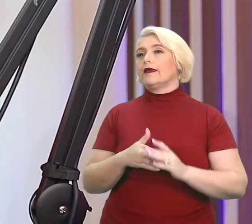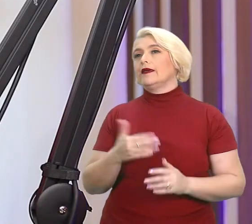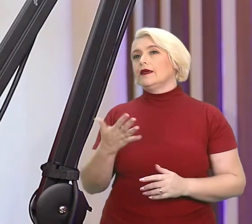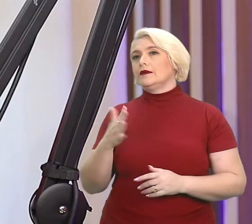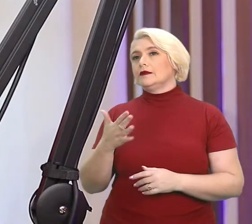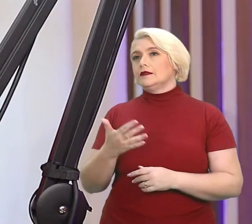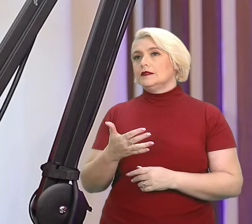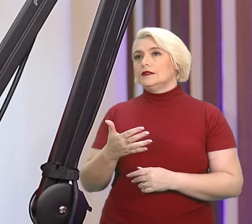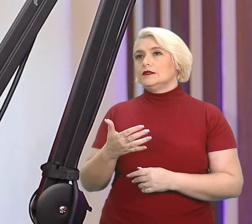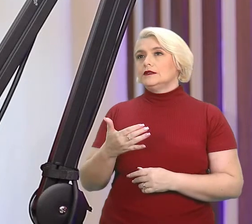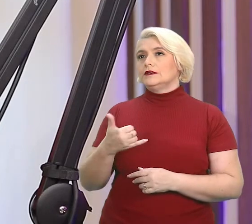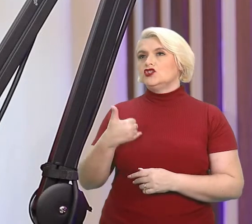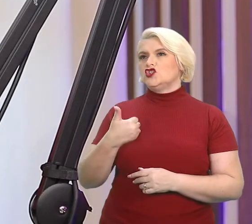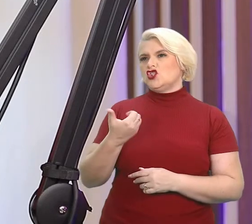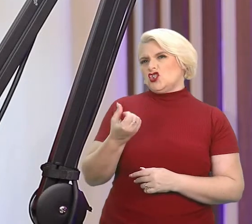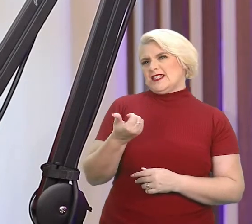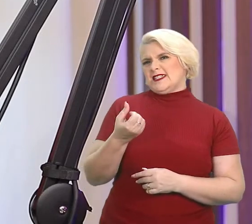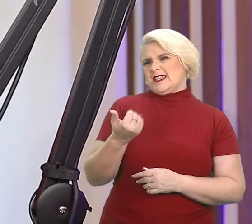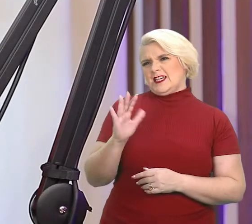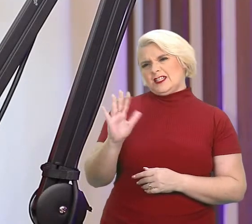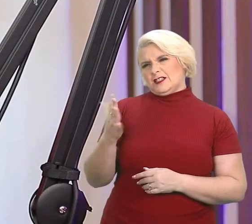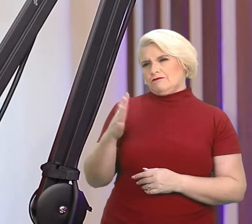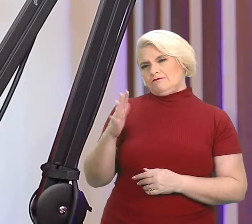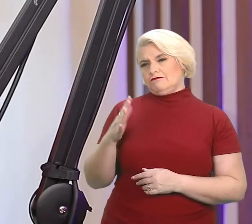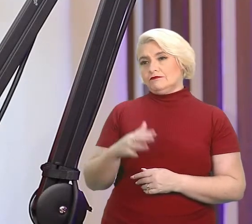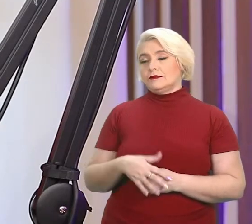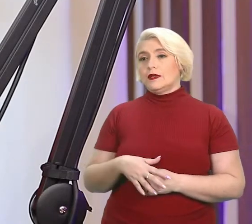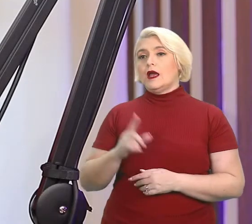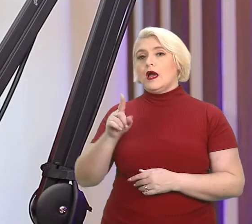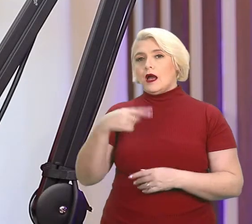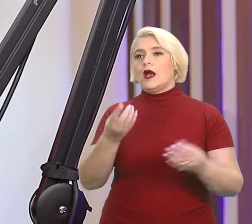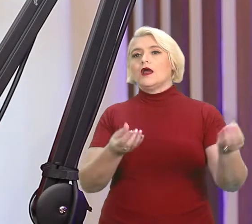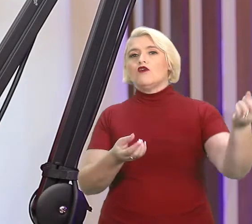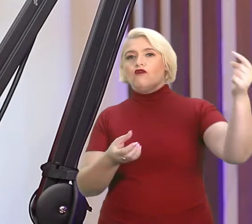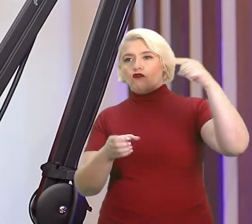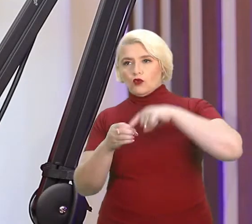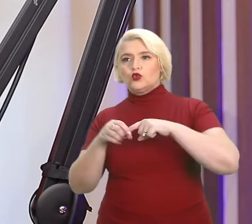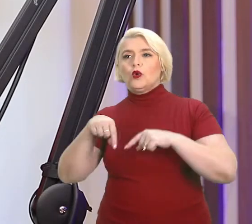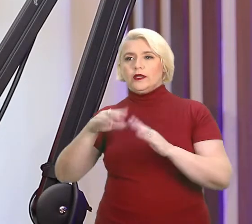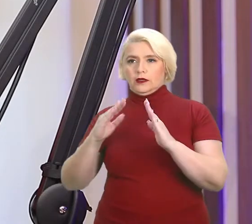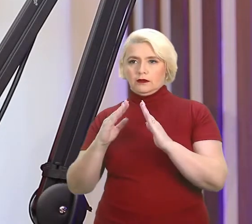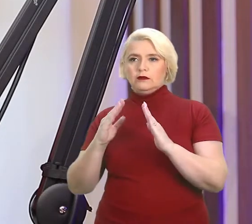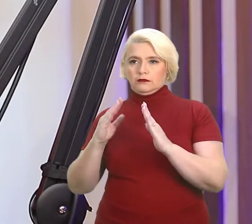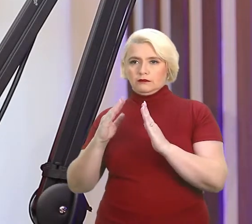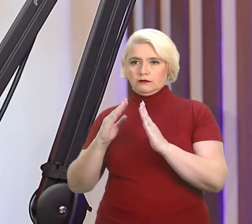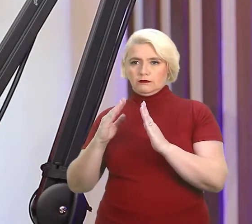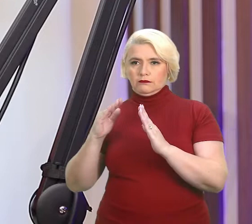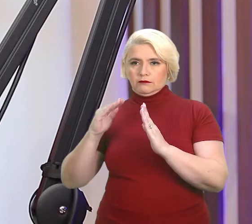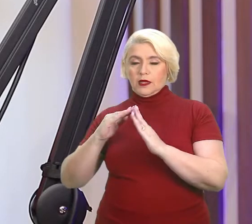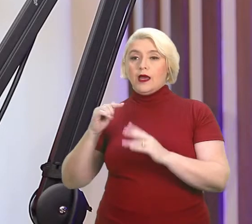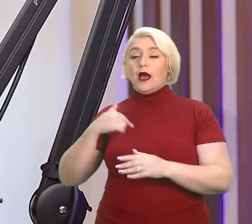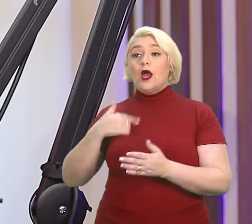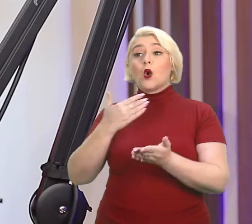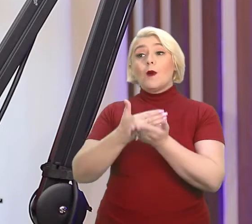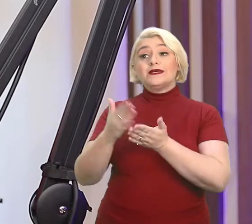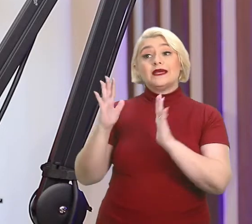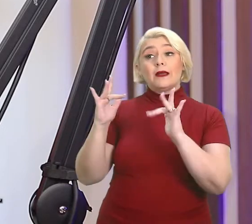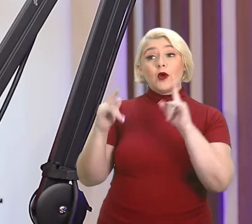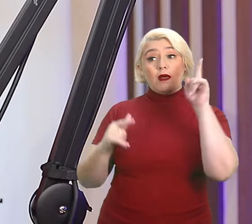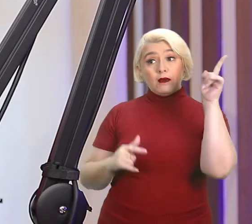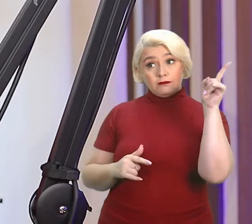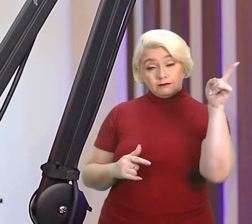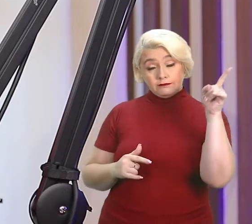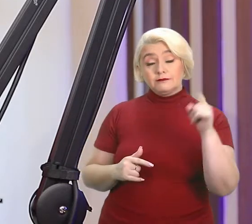16 anos. E aí mudou de lá? Foi quando eu comecei a namorar, né? E